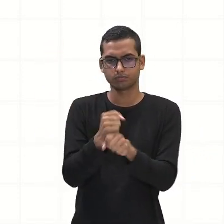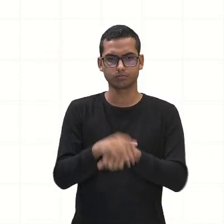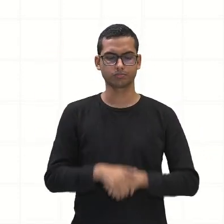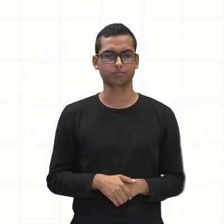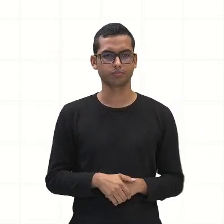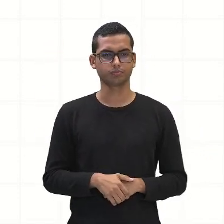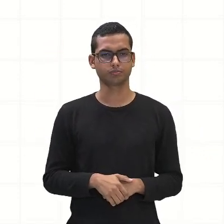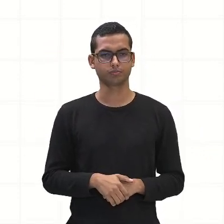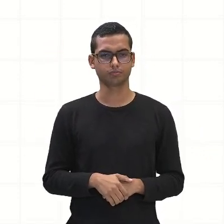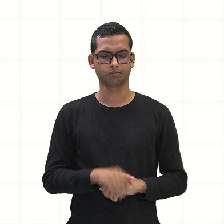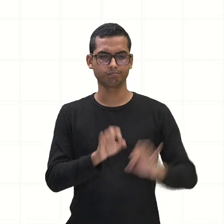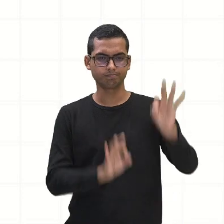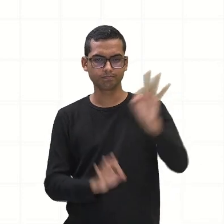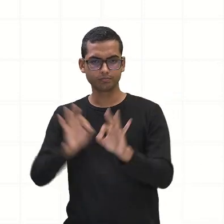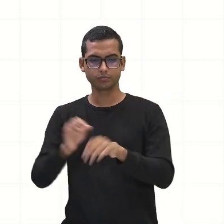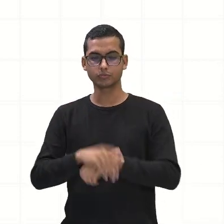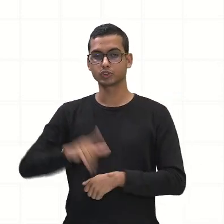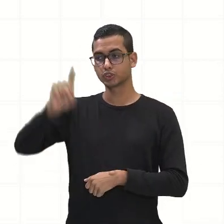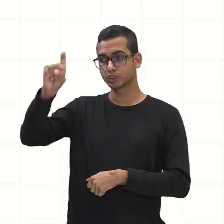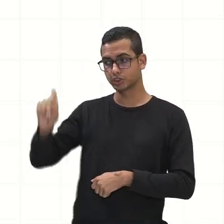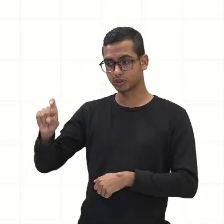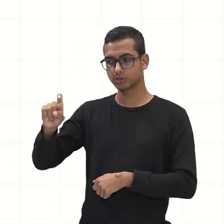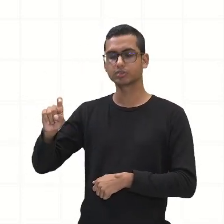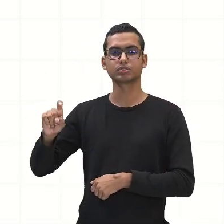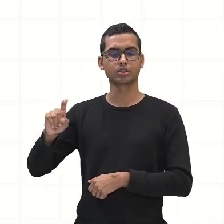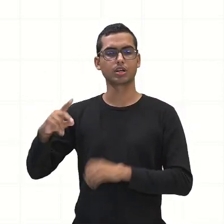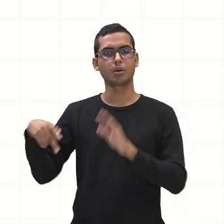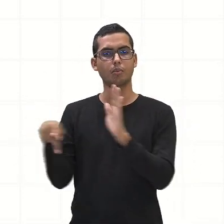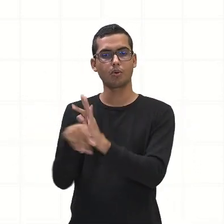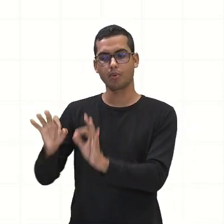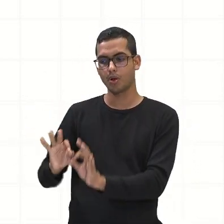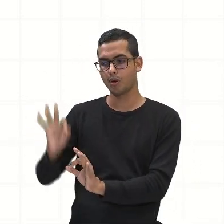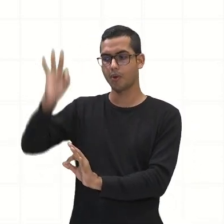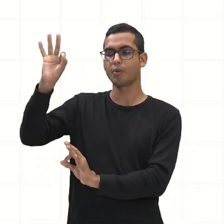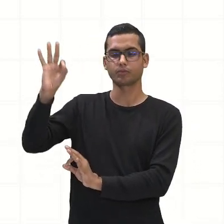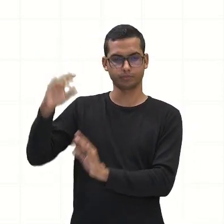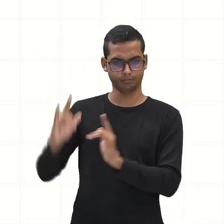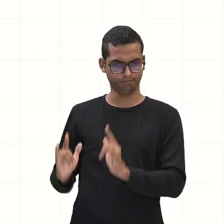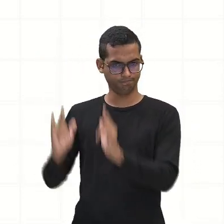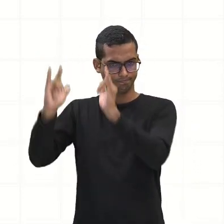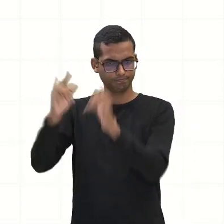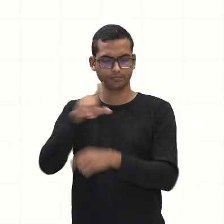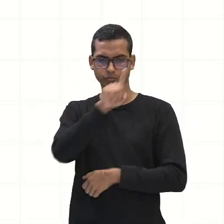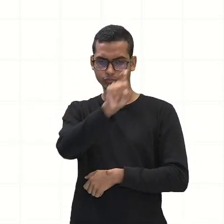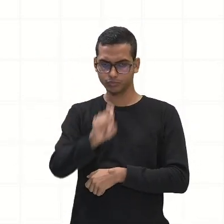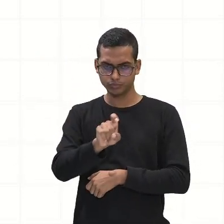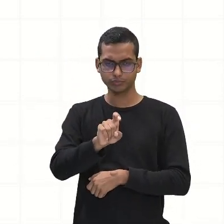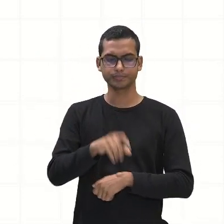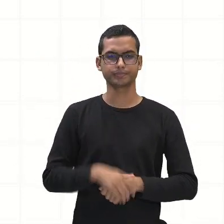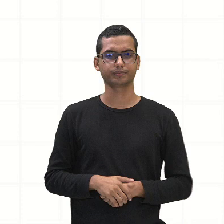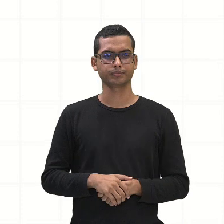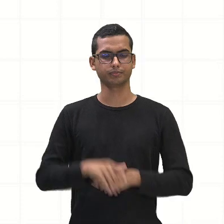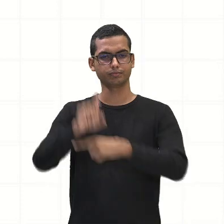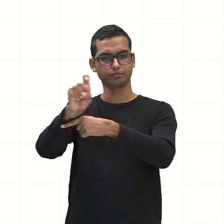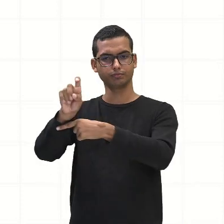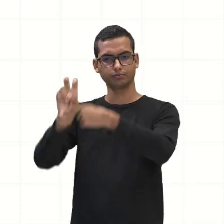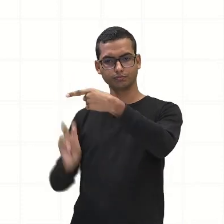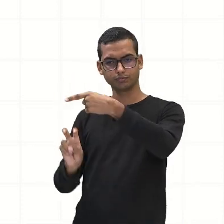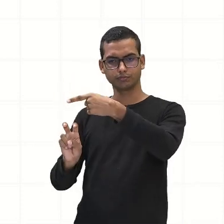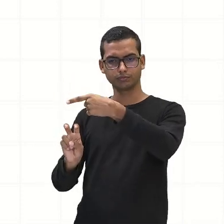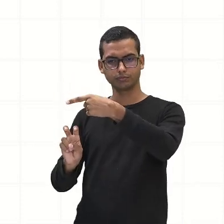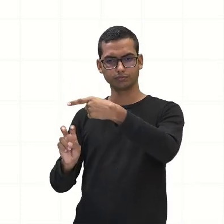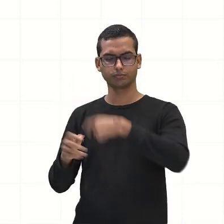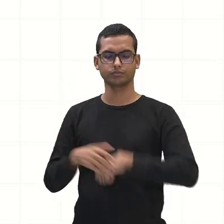x, que é a altura do prédio, vai estar para a altura, ou para a sombra,